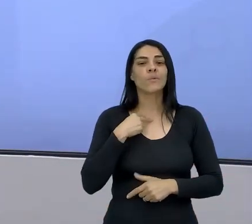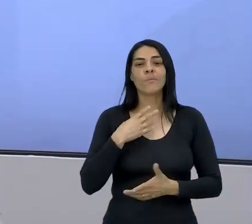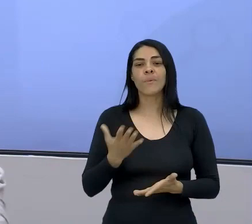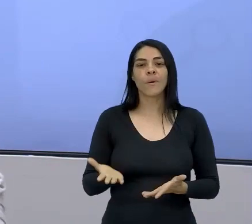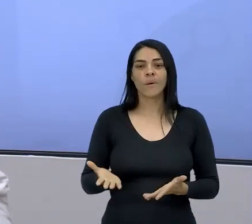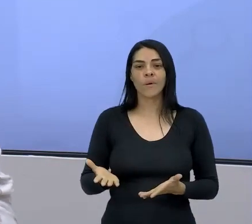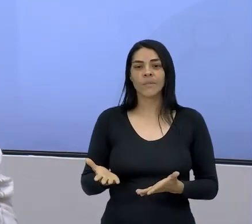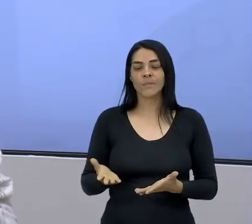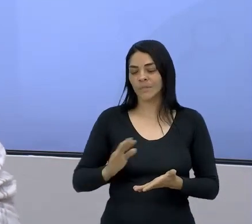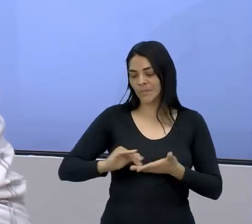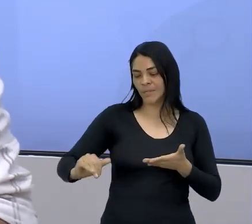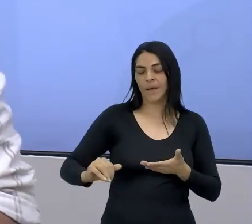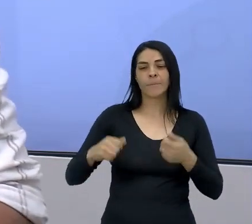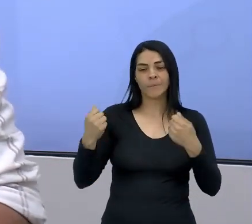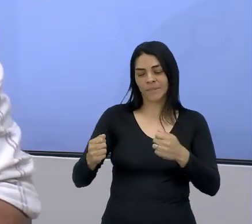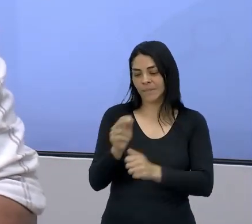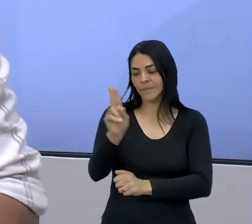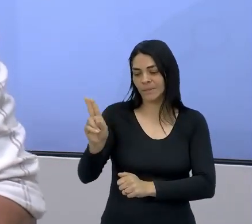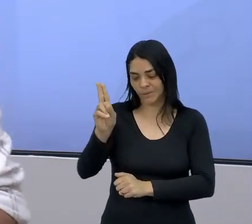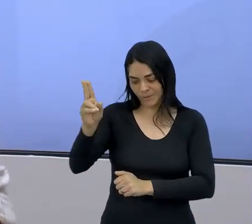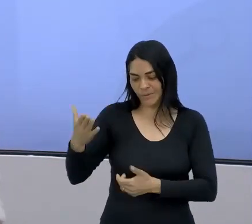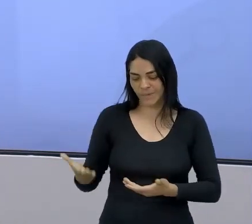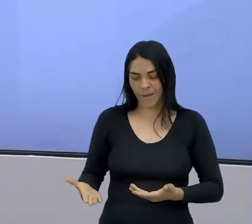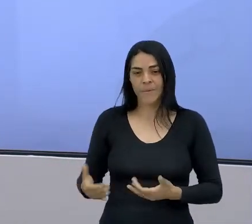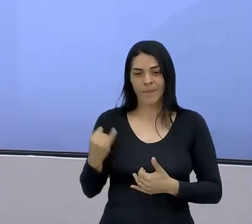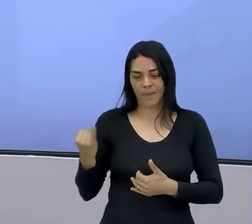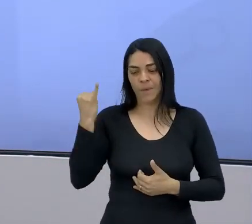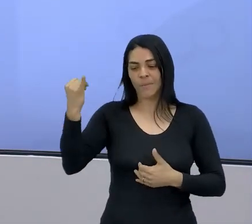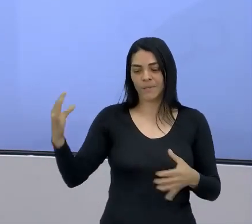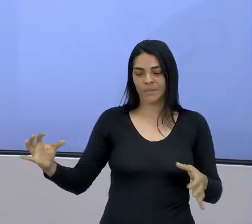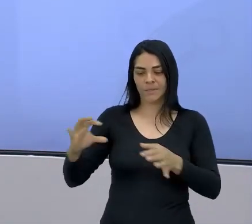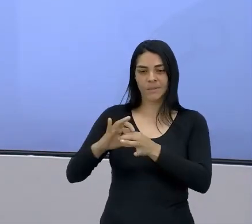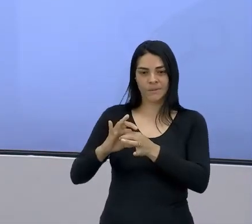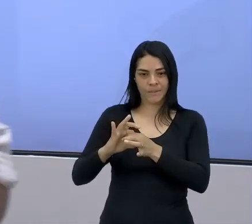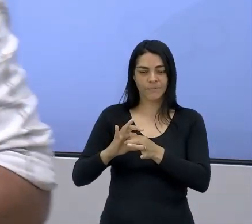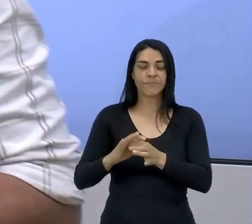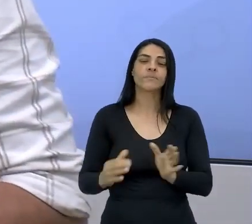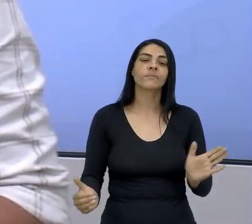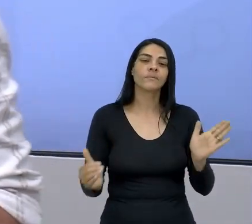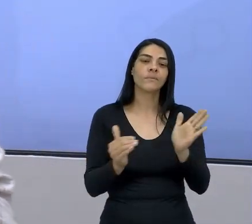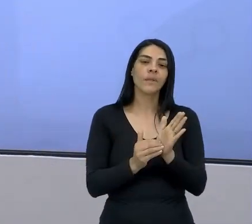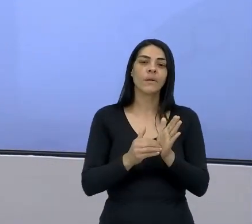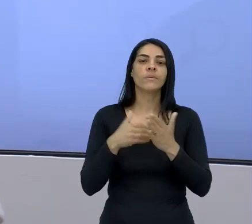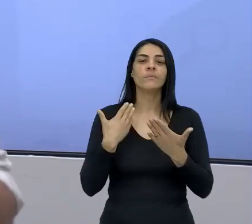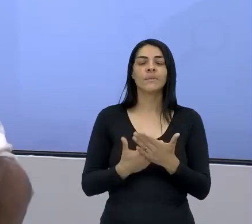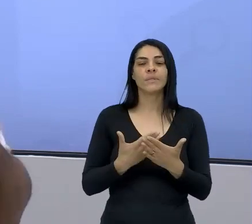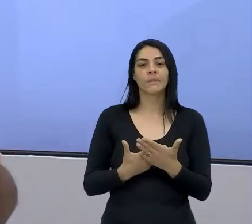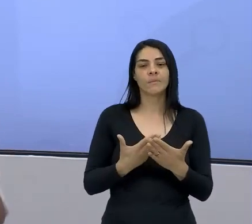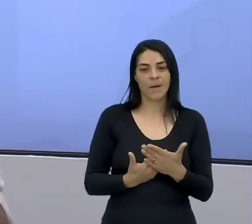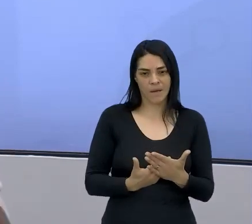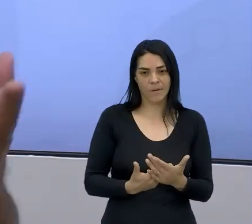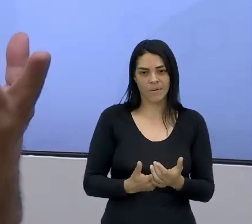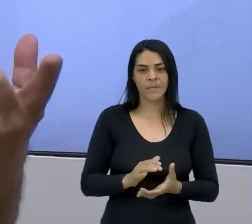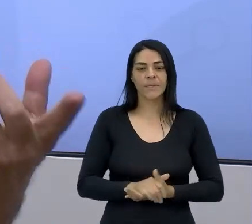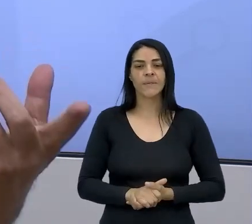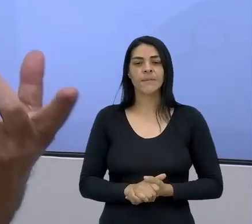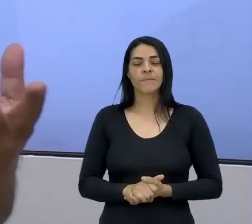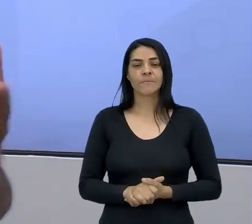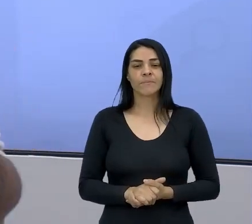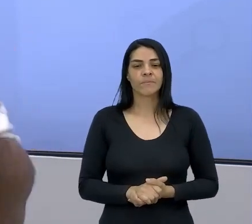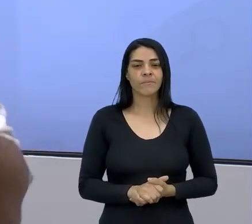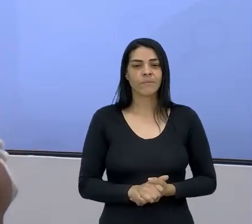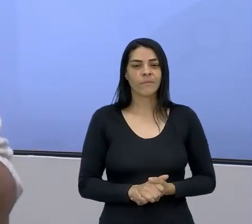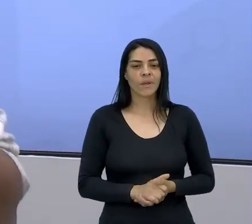fora disso aí. Tá certo? E na última aula, eu apresentei para vocês a instalação do Arduino. Para